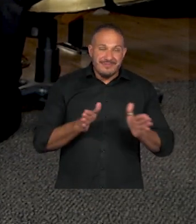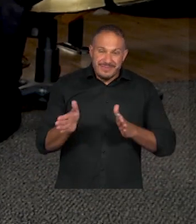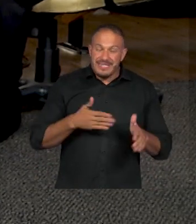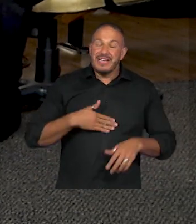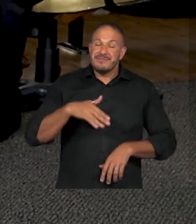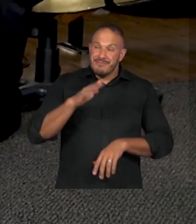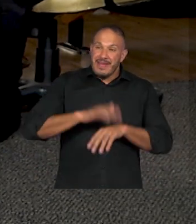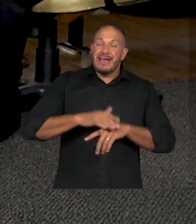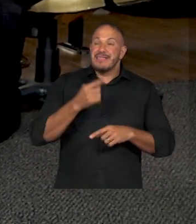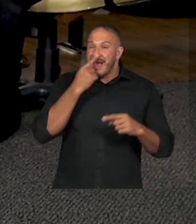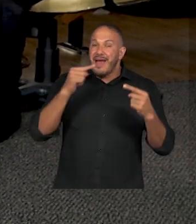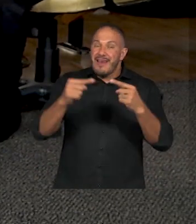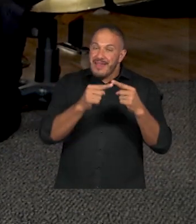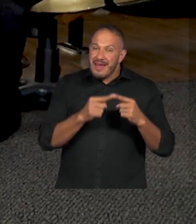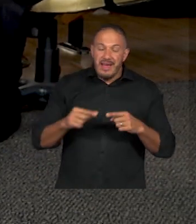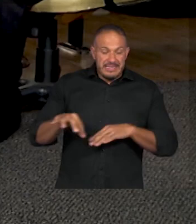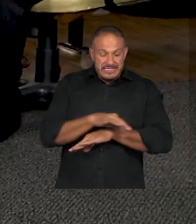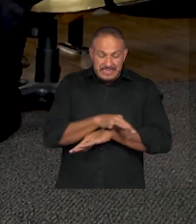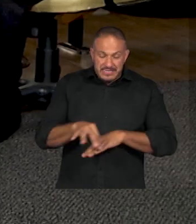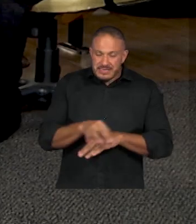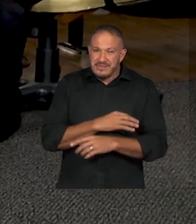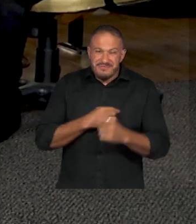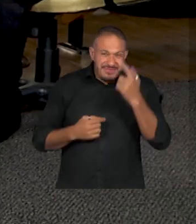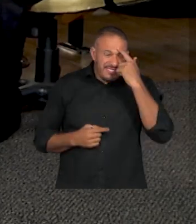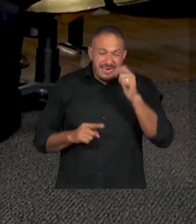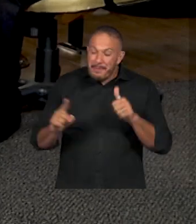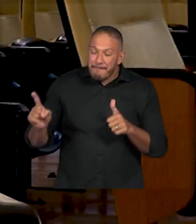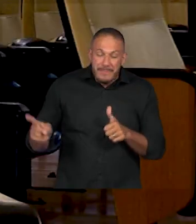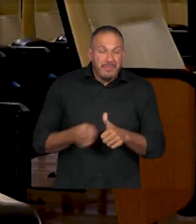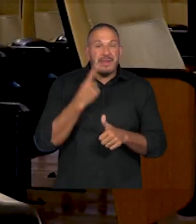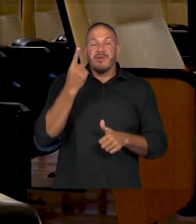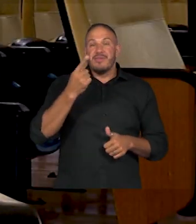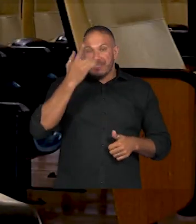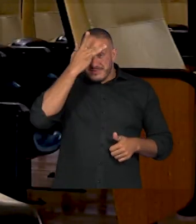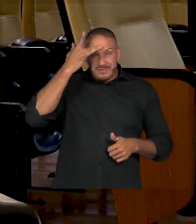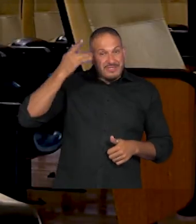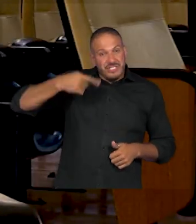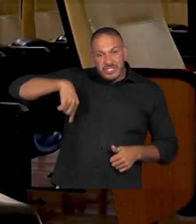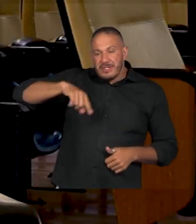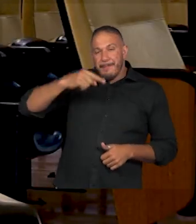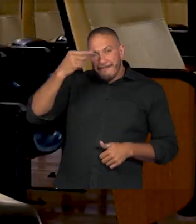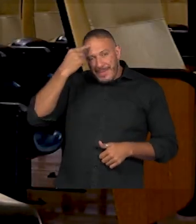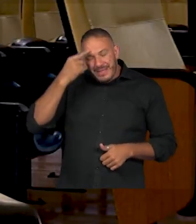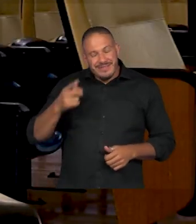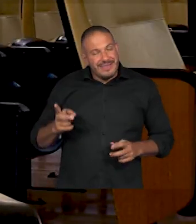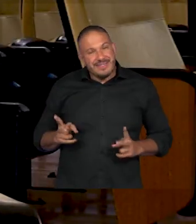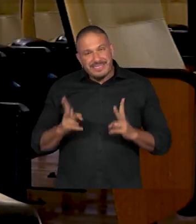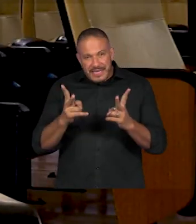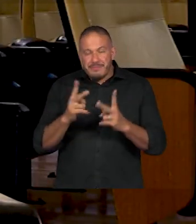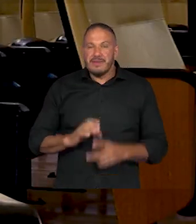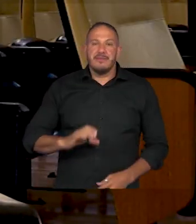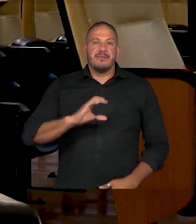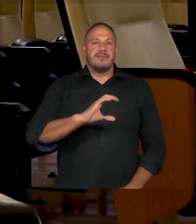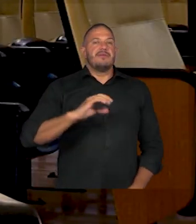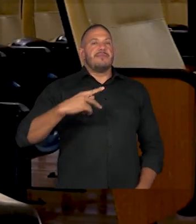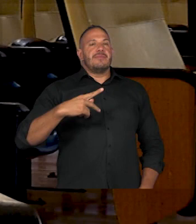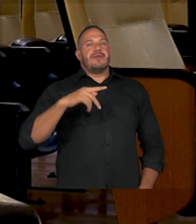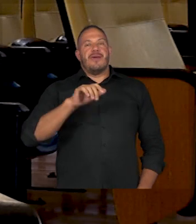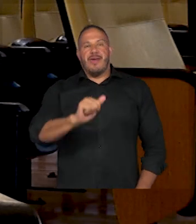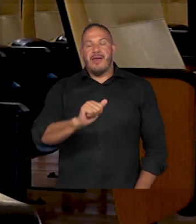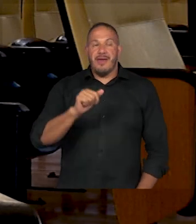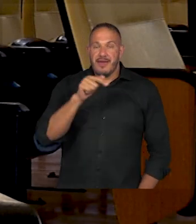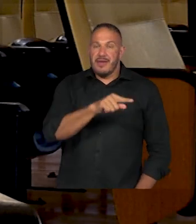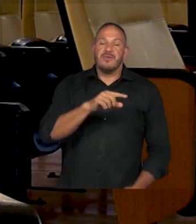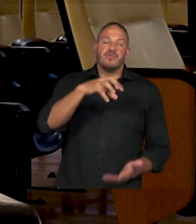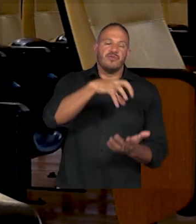arquitetônica. Uhum. Então, pensando nisso, que é a primeira coisa que a gente pensa, eu penso que a CPA é um dos órgãos